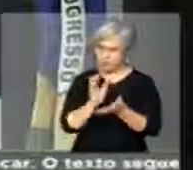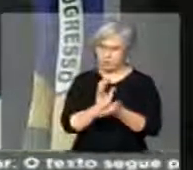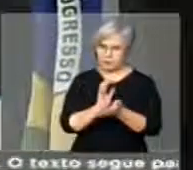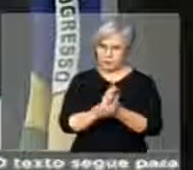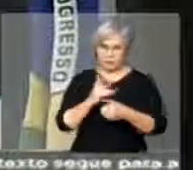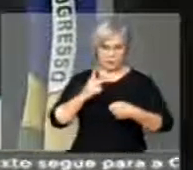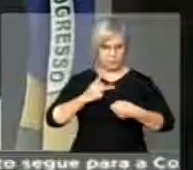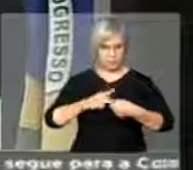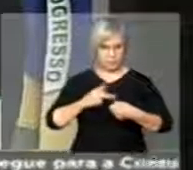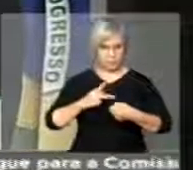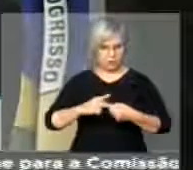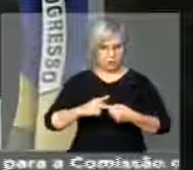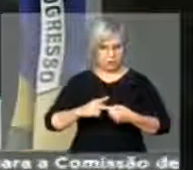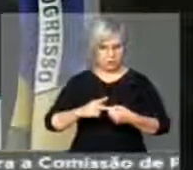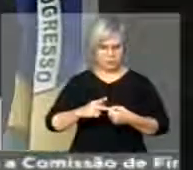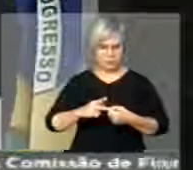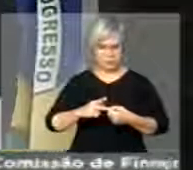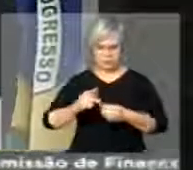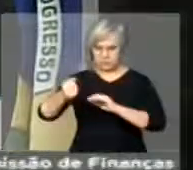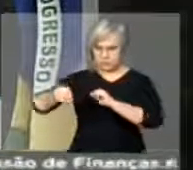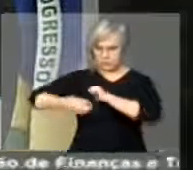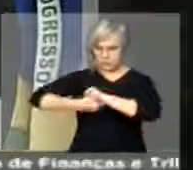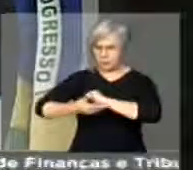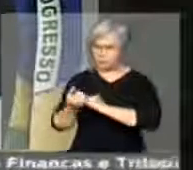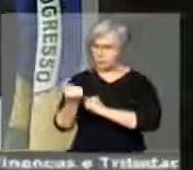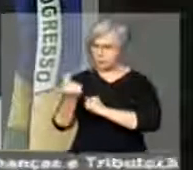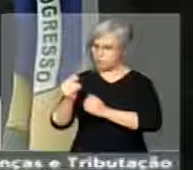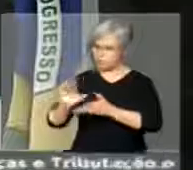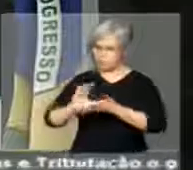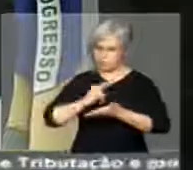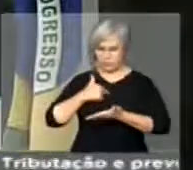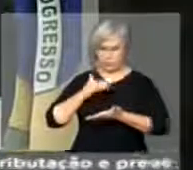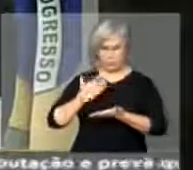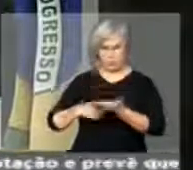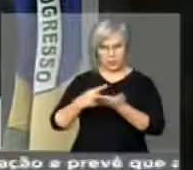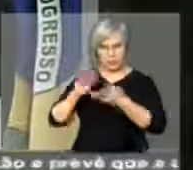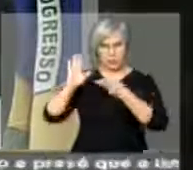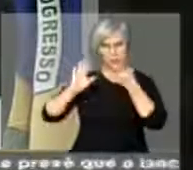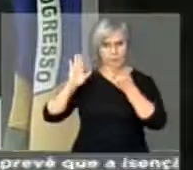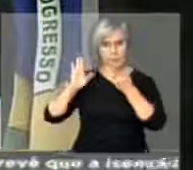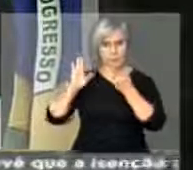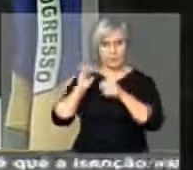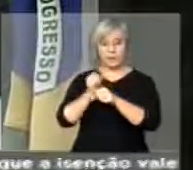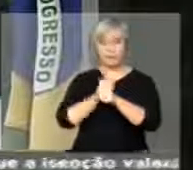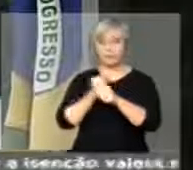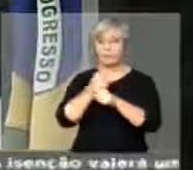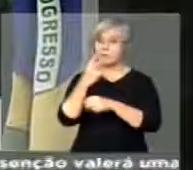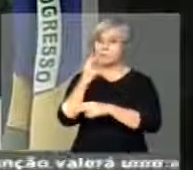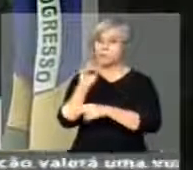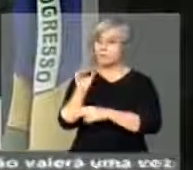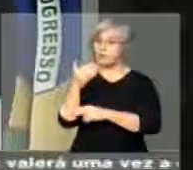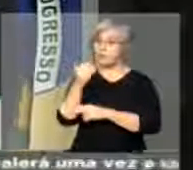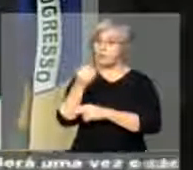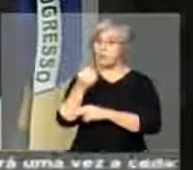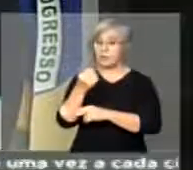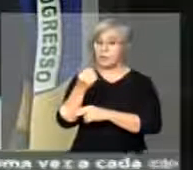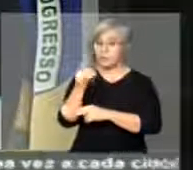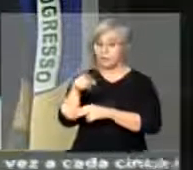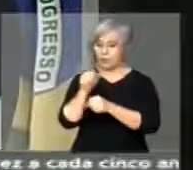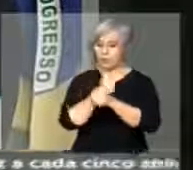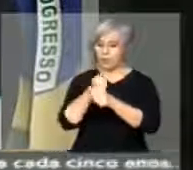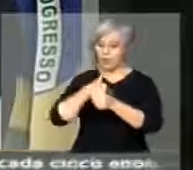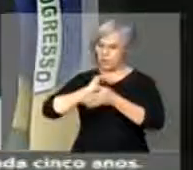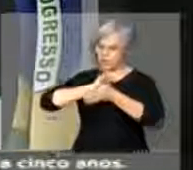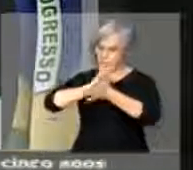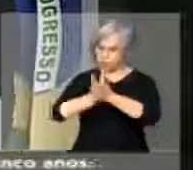tenha feito uma doação de campanha para mim. Porque 2010 foi o período em que eu fui massacrado.